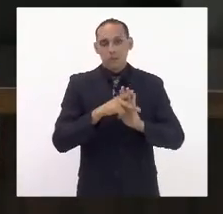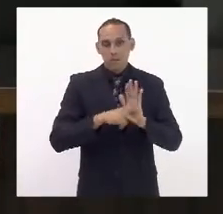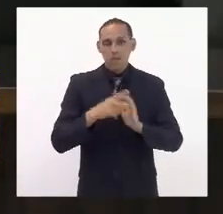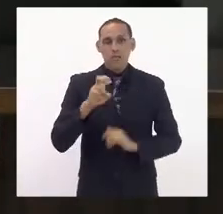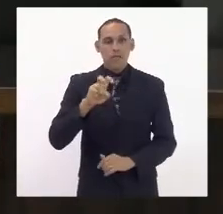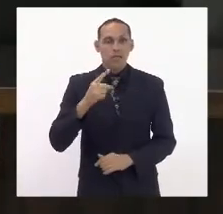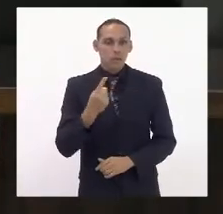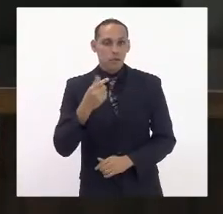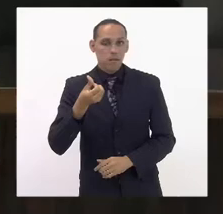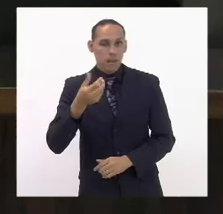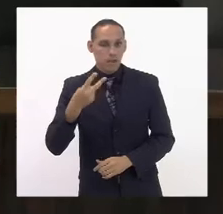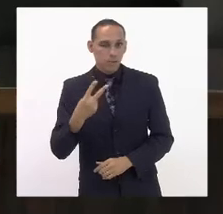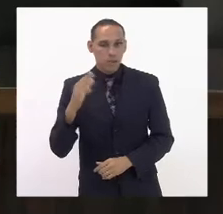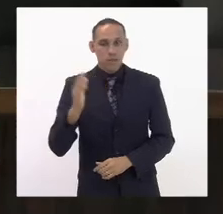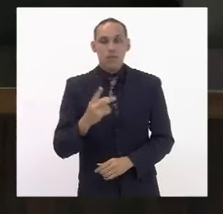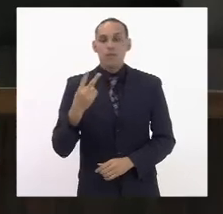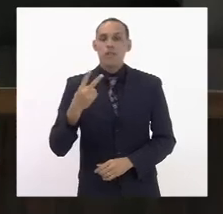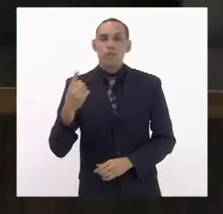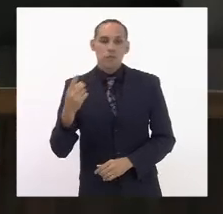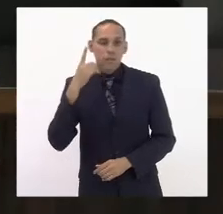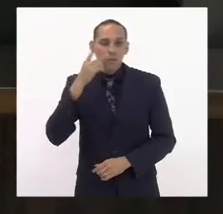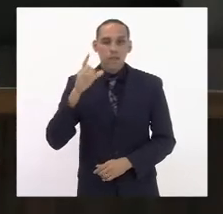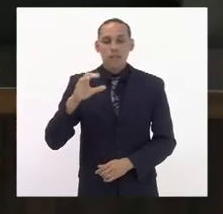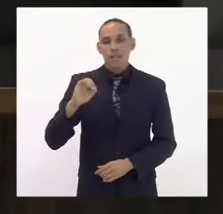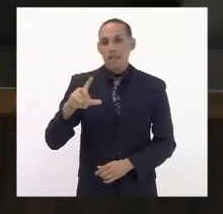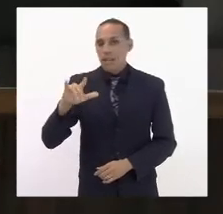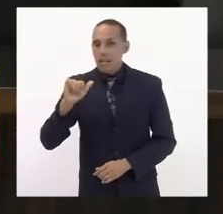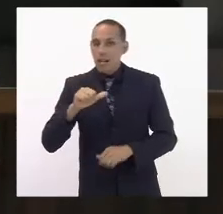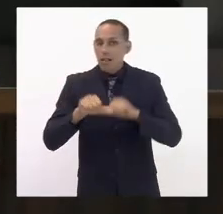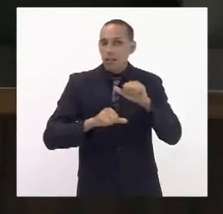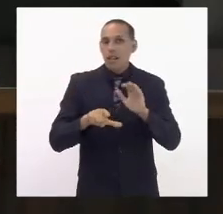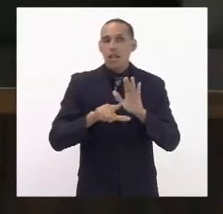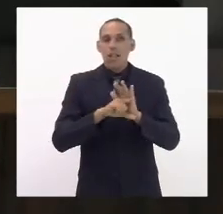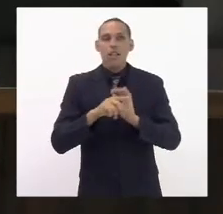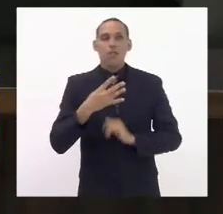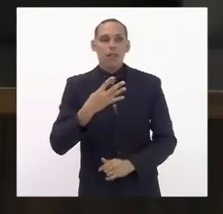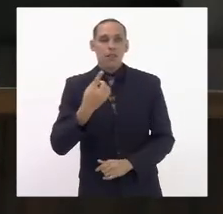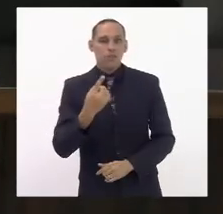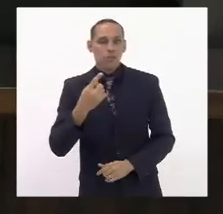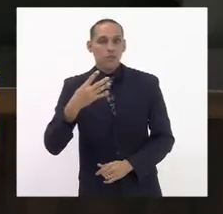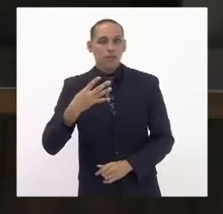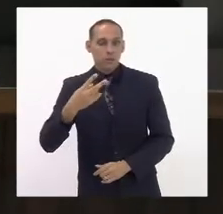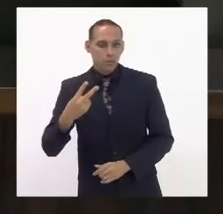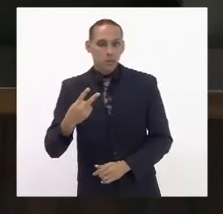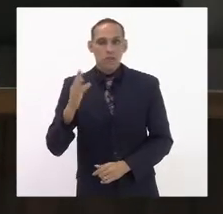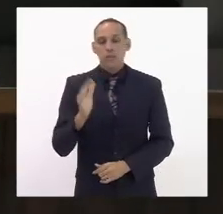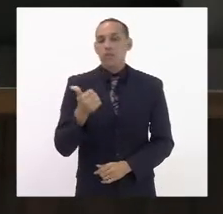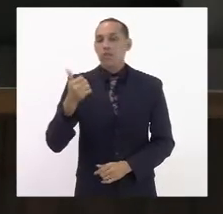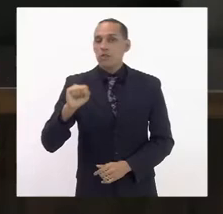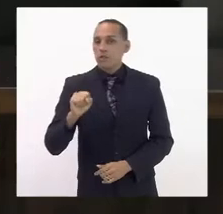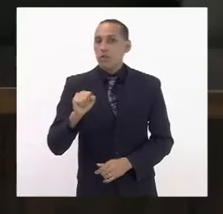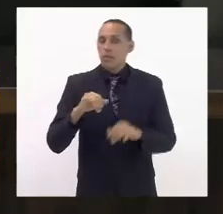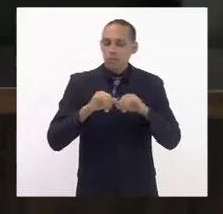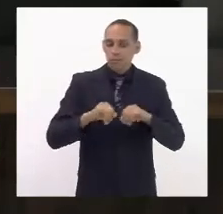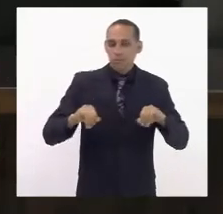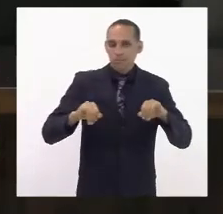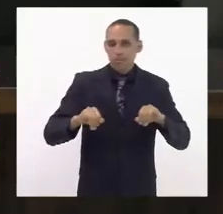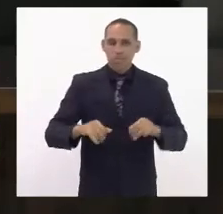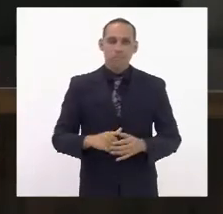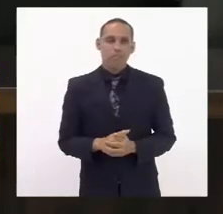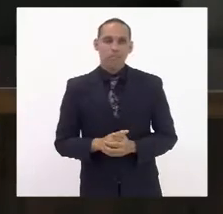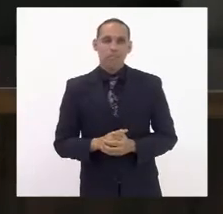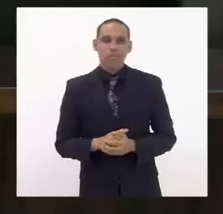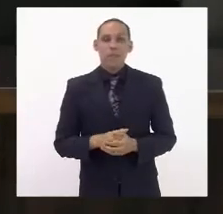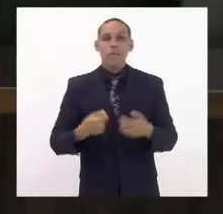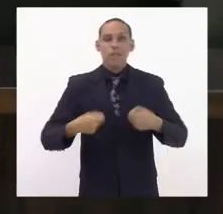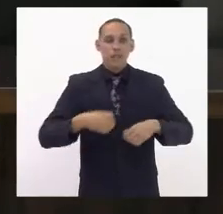de 21, de autoria da deputada Célia Jordão, que altera a lei 8142 de 26 de outubro de 18, na forma que mencione da outras providências. Pendente de